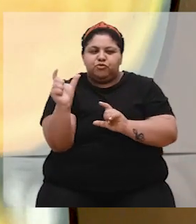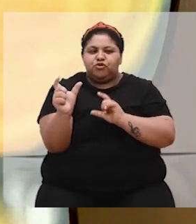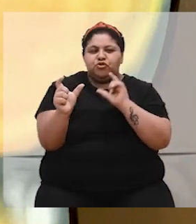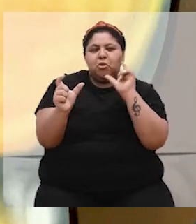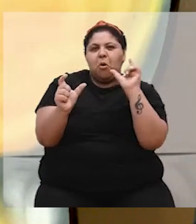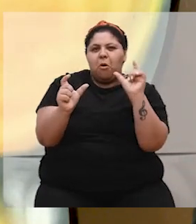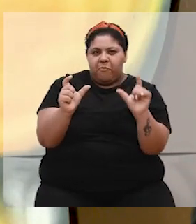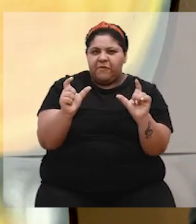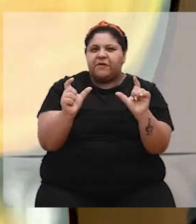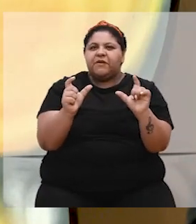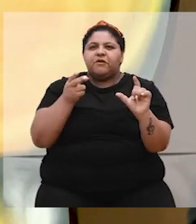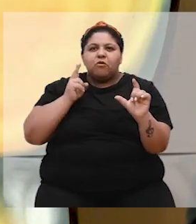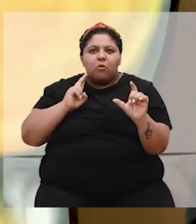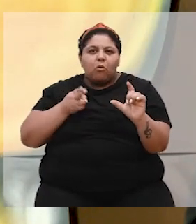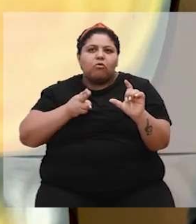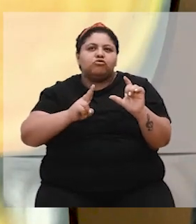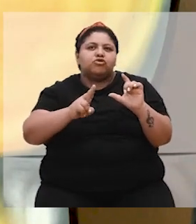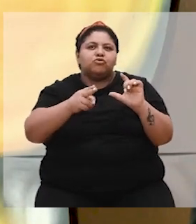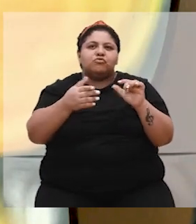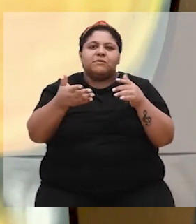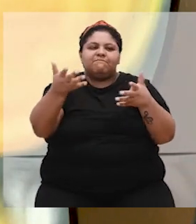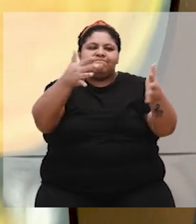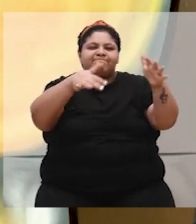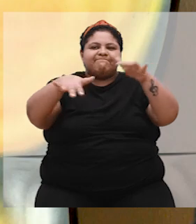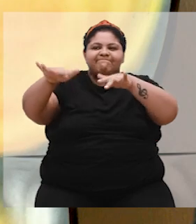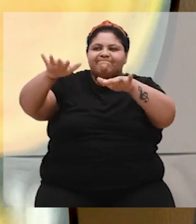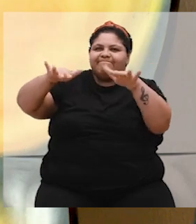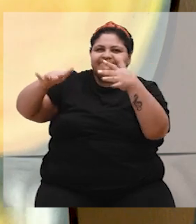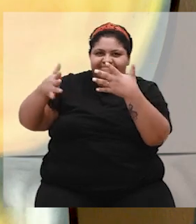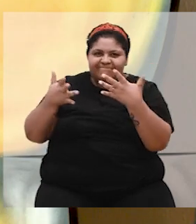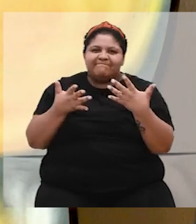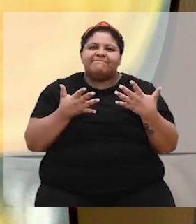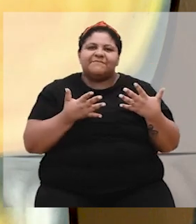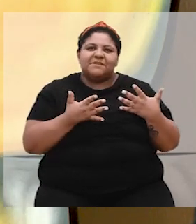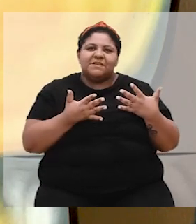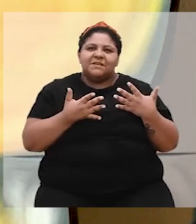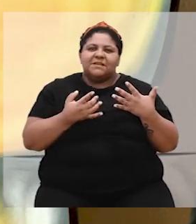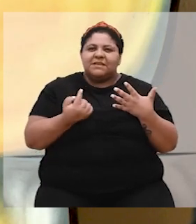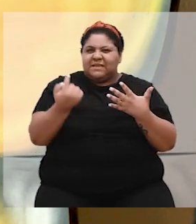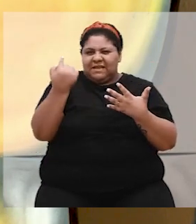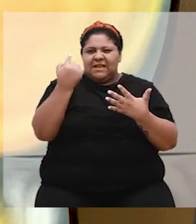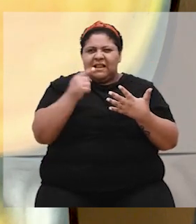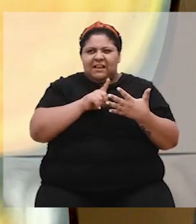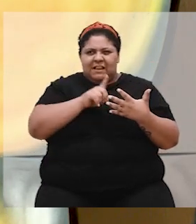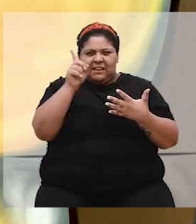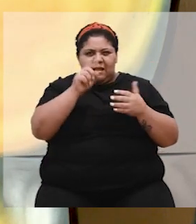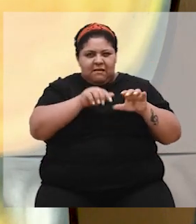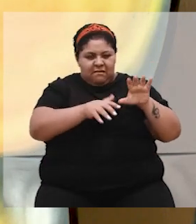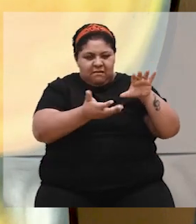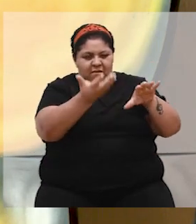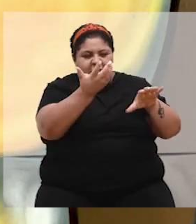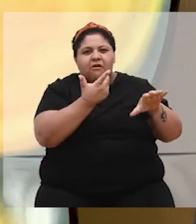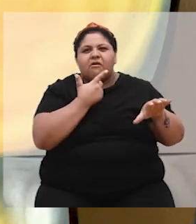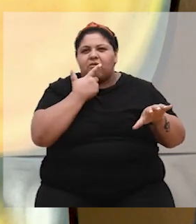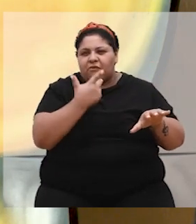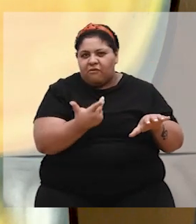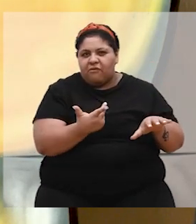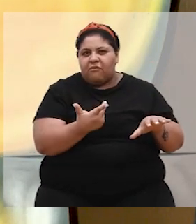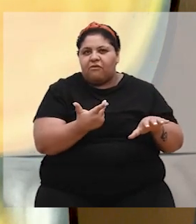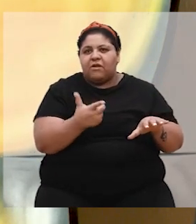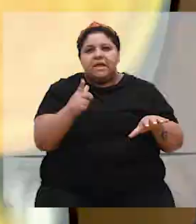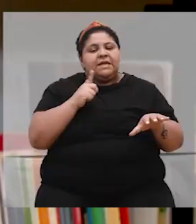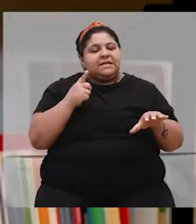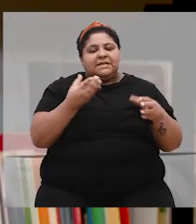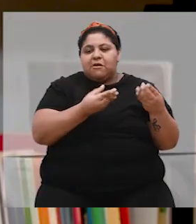a gente, ela continua aí pairando, né? Mas o Lago Paranoá, lá em Brasília, eu costumo dizer que ele